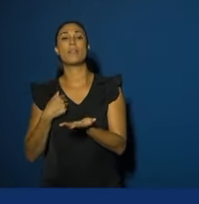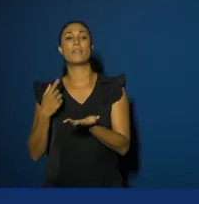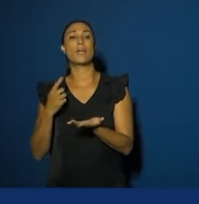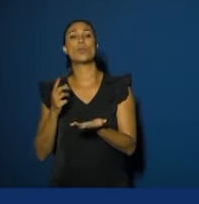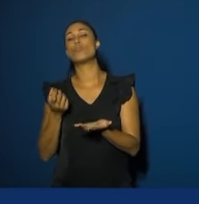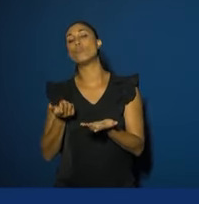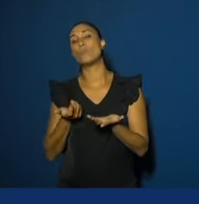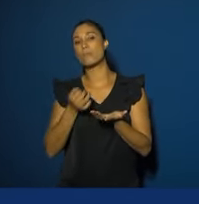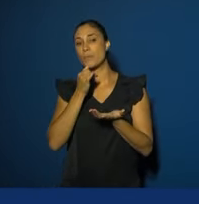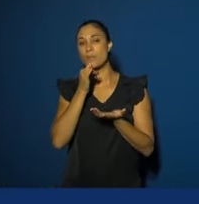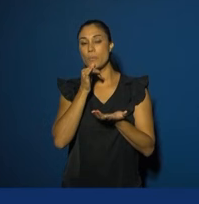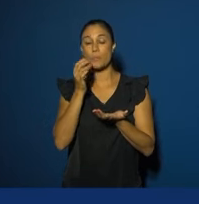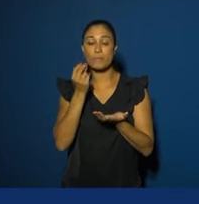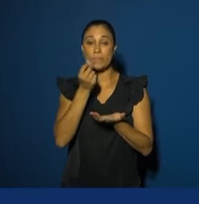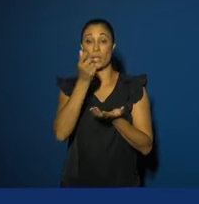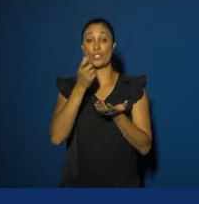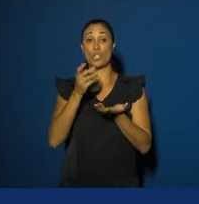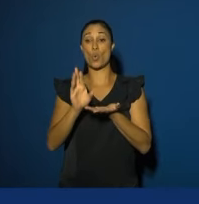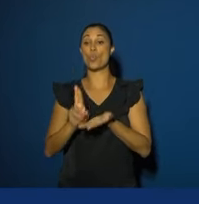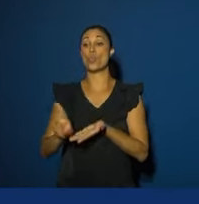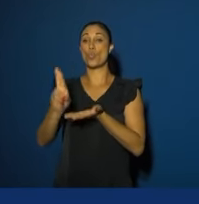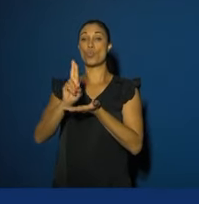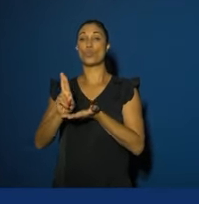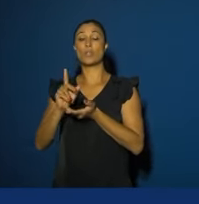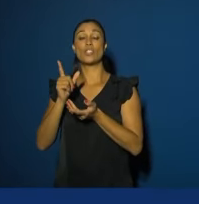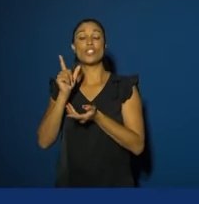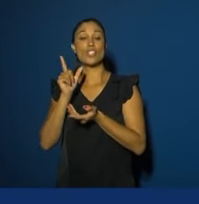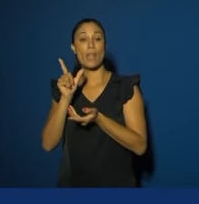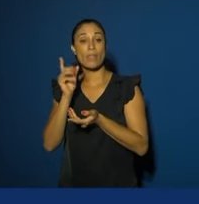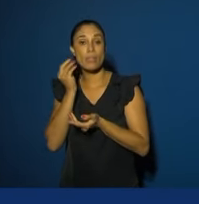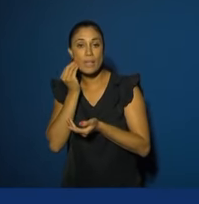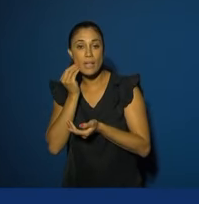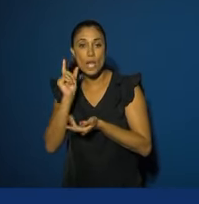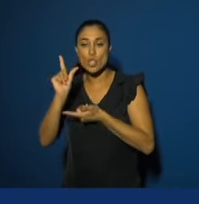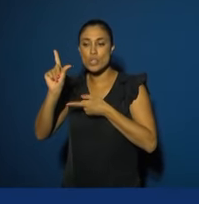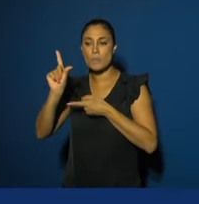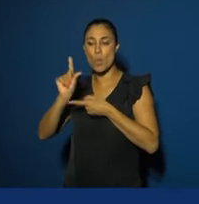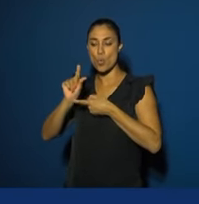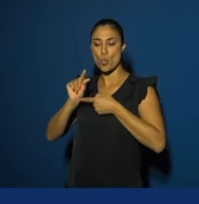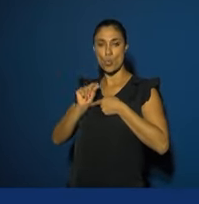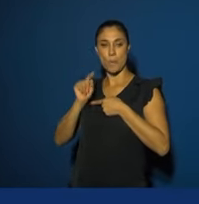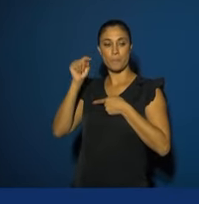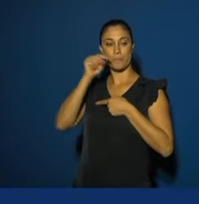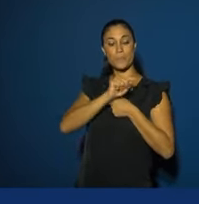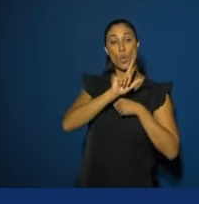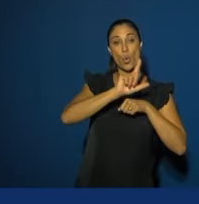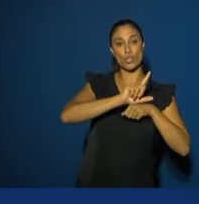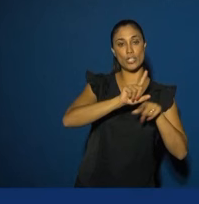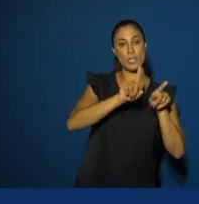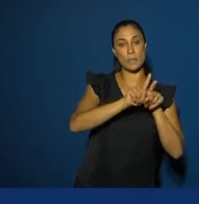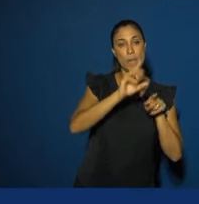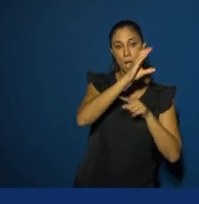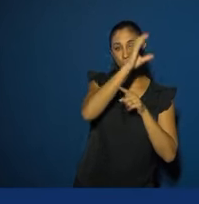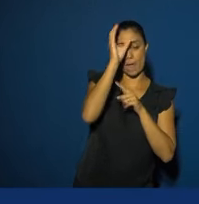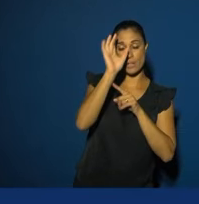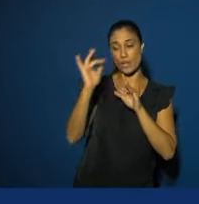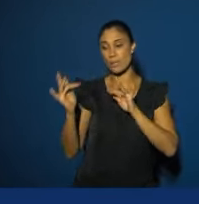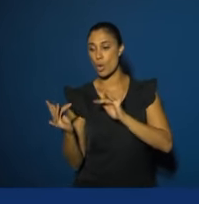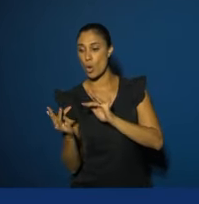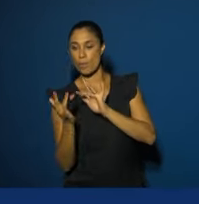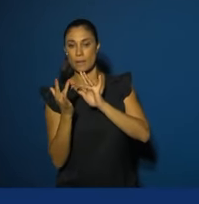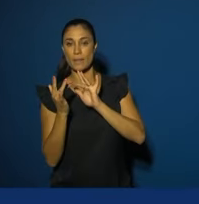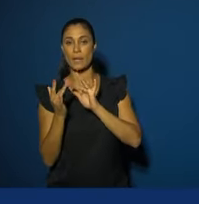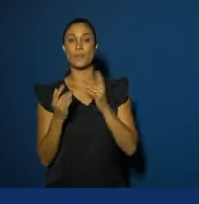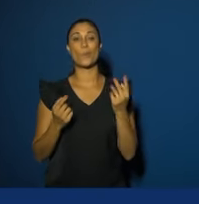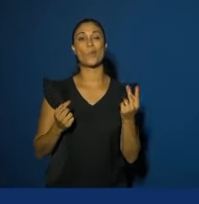de consumo muito grande a gente tenta eh diminuir esse GAP e ajudar o consumidor e o logista a se conectarem com